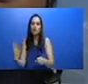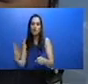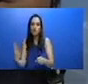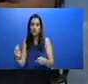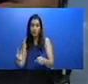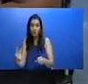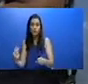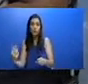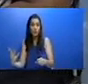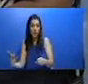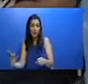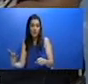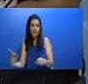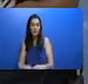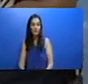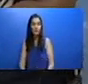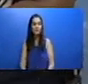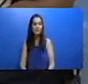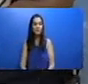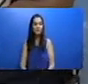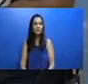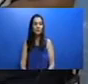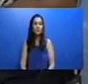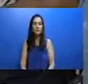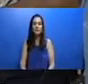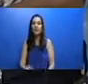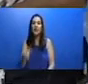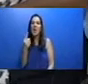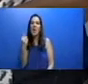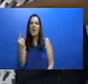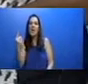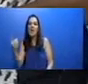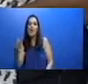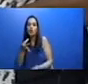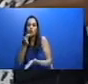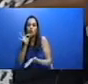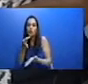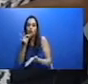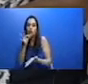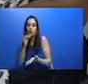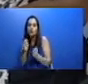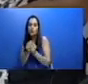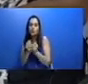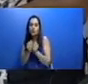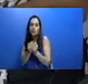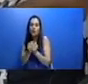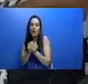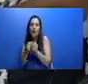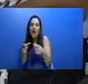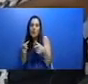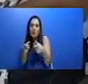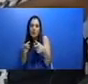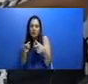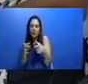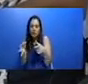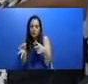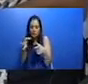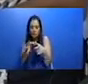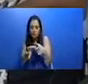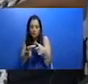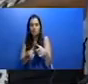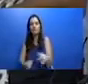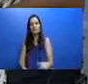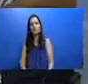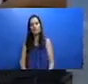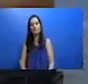cada xícara e cada pratinho, tá? Se eu tenho 12 xícaras, cada uma tem o seu pratinho, então eu vou